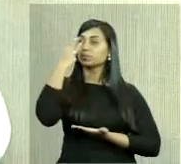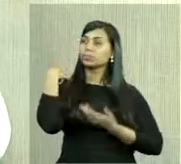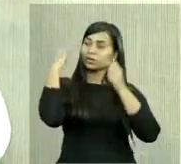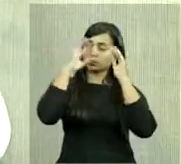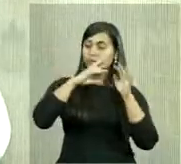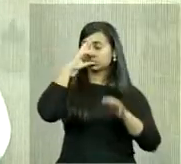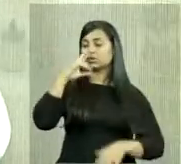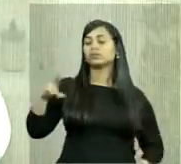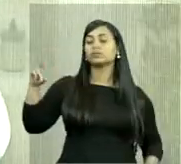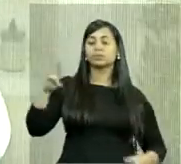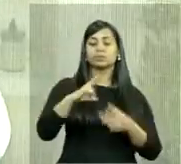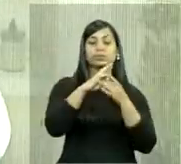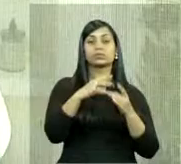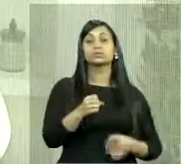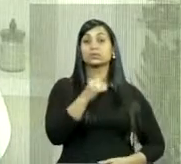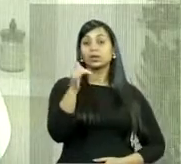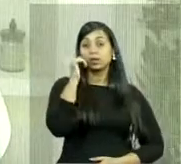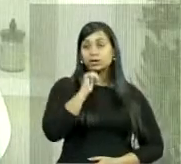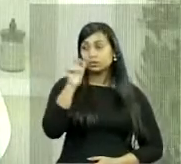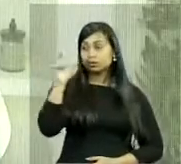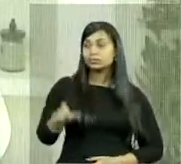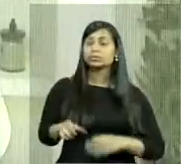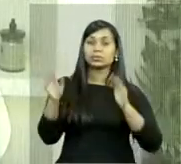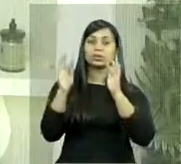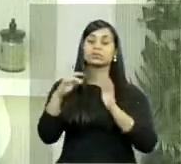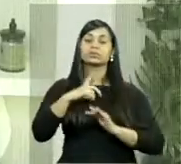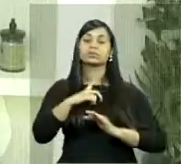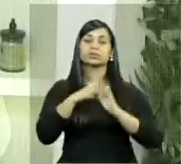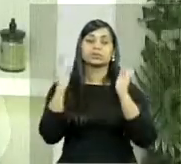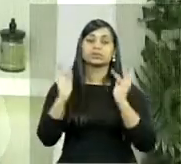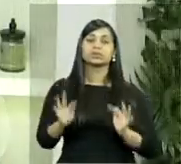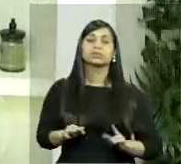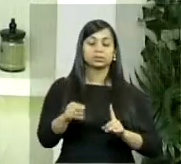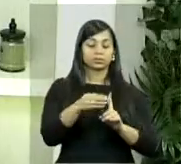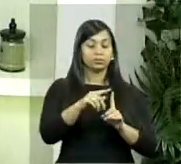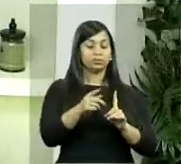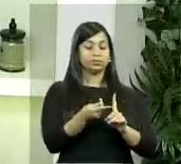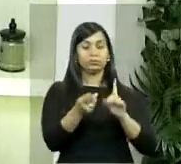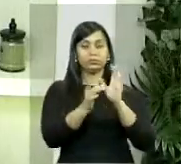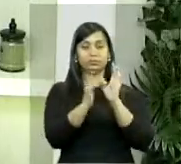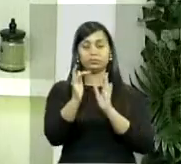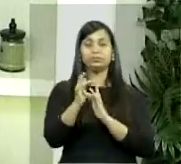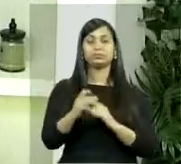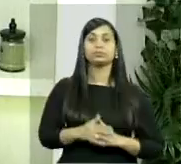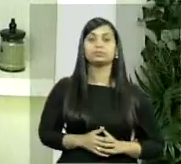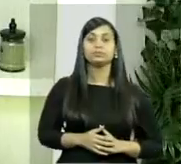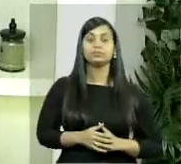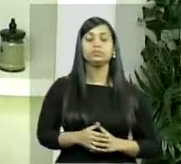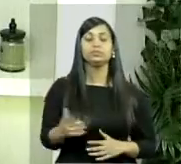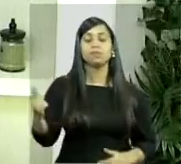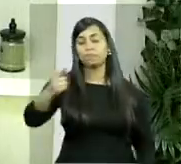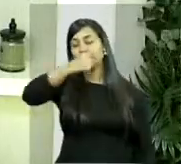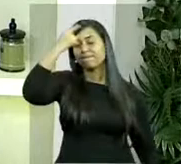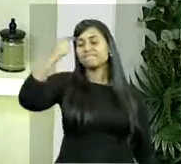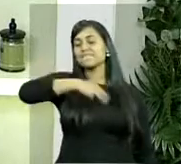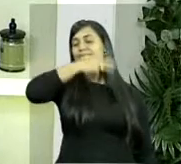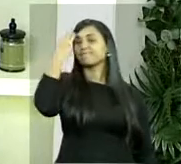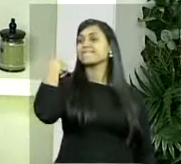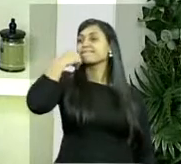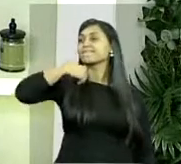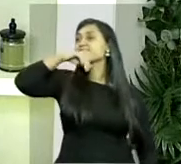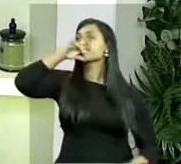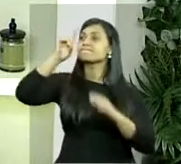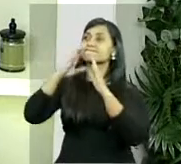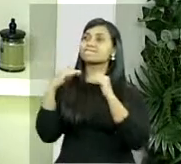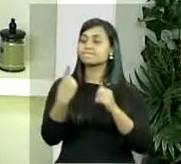Maria, cheia de graça, o Senhor é convosco. Bendita sois vós entre as mulheres, e bendito é o fruto do vosso ventre, Jesus. Santa